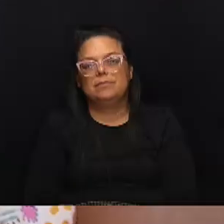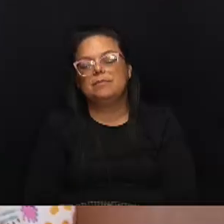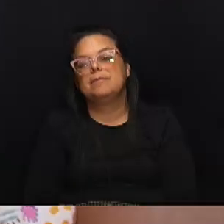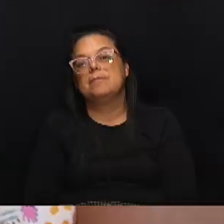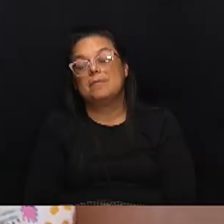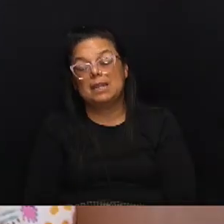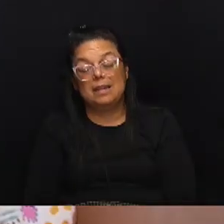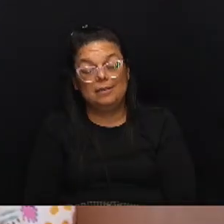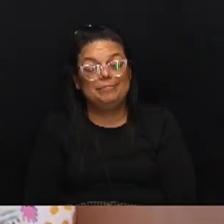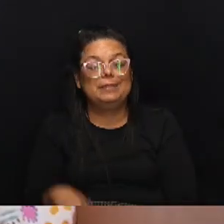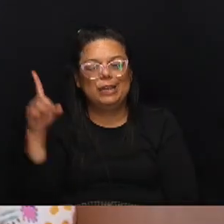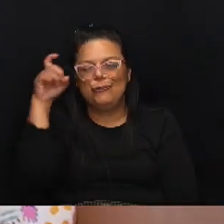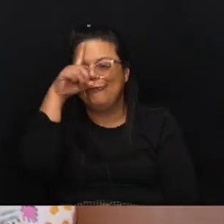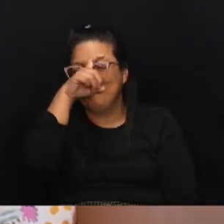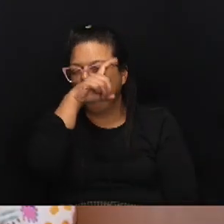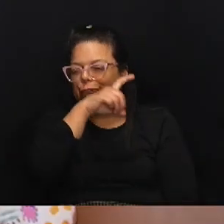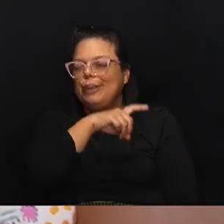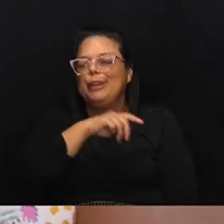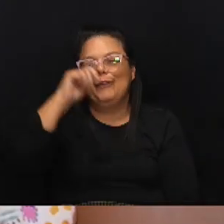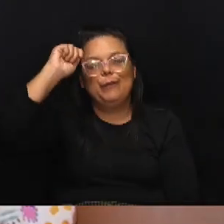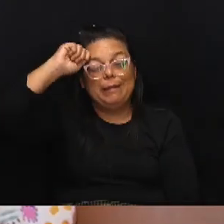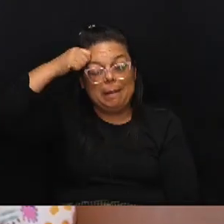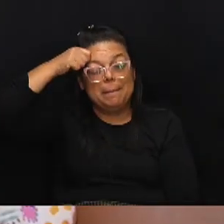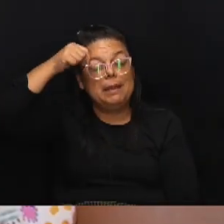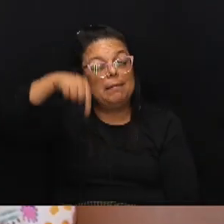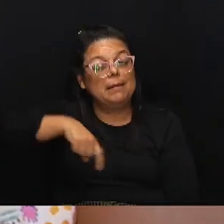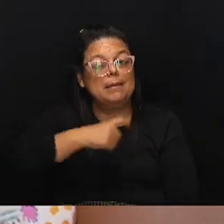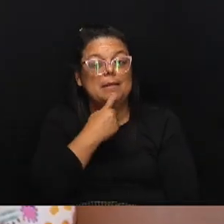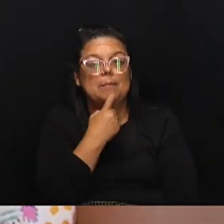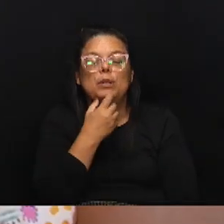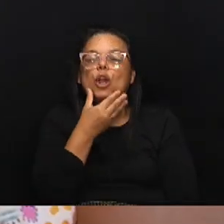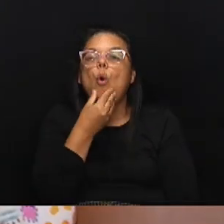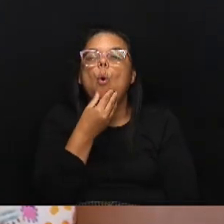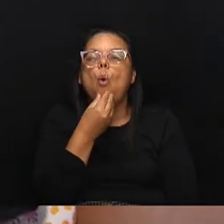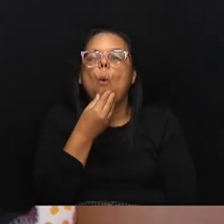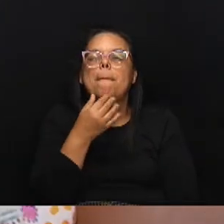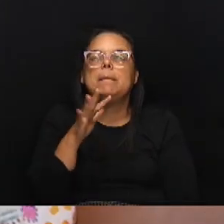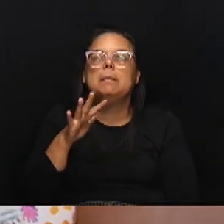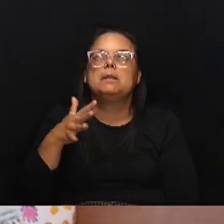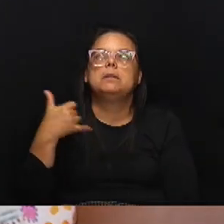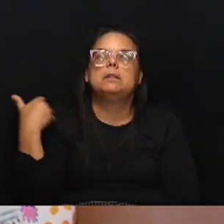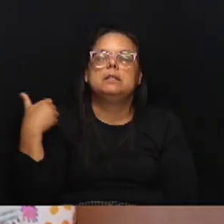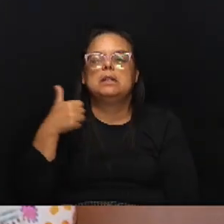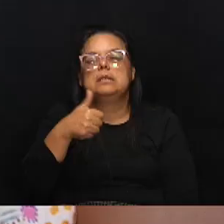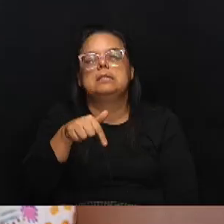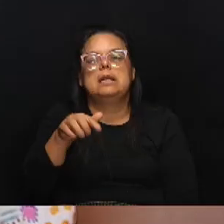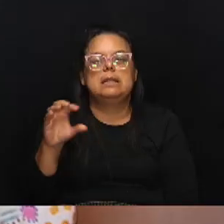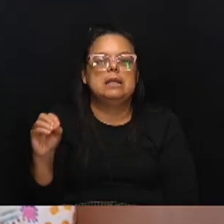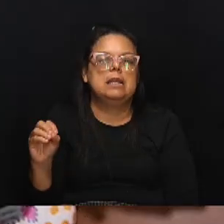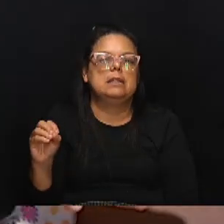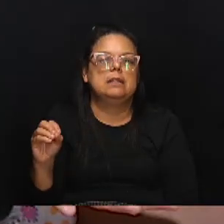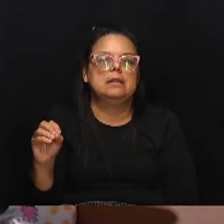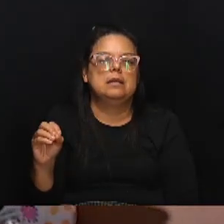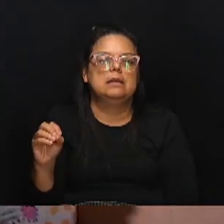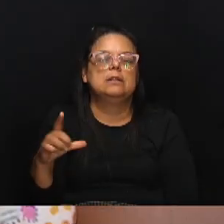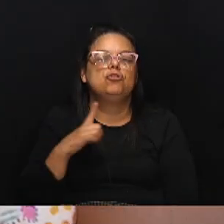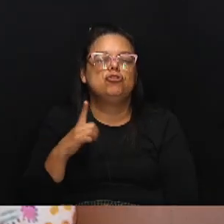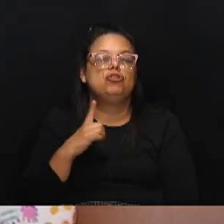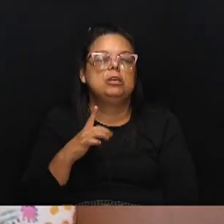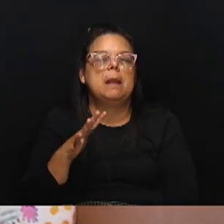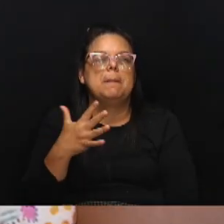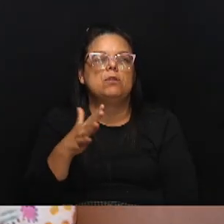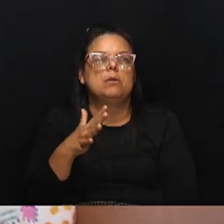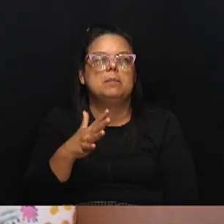Era muito difícil ser negro aqui em Campinas, até porque cada senhor tinha 70, 100, 400 escravos, às vezes,